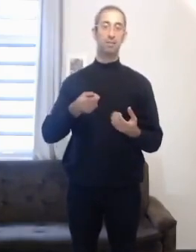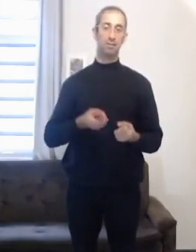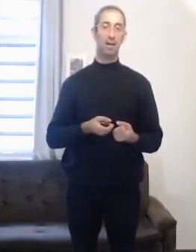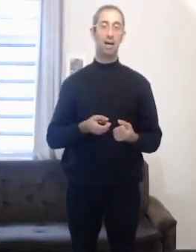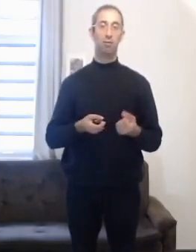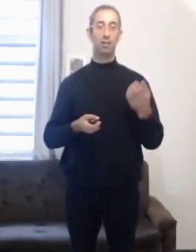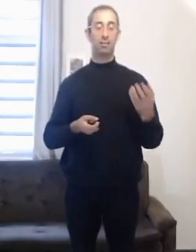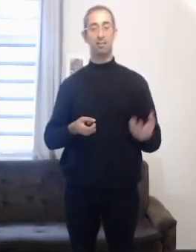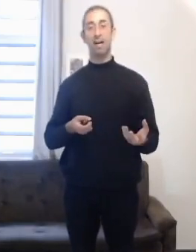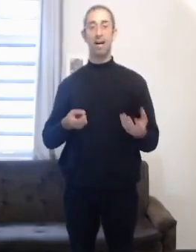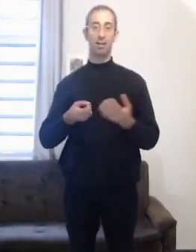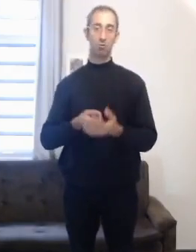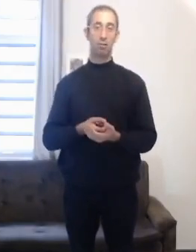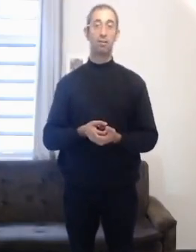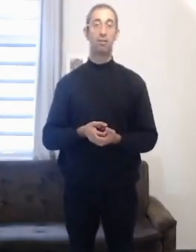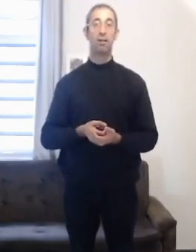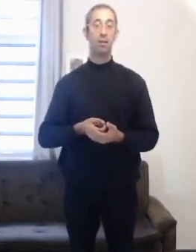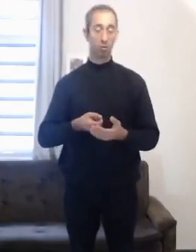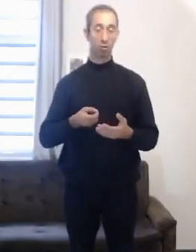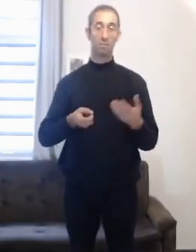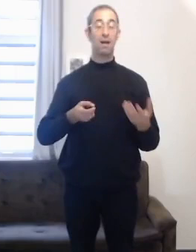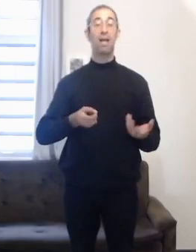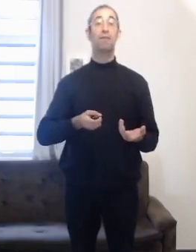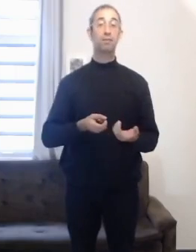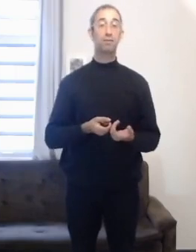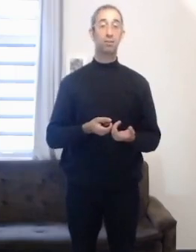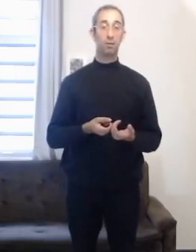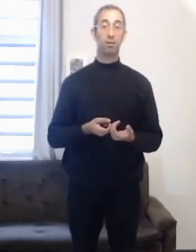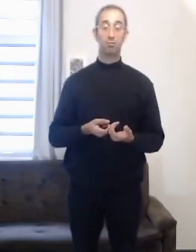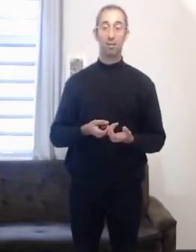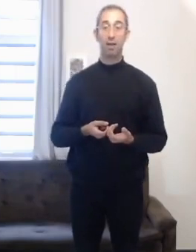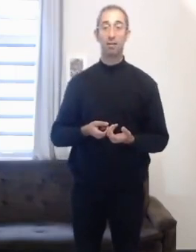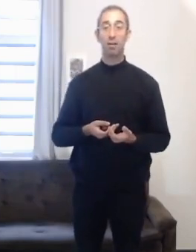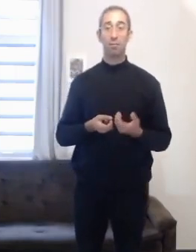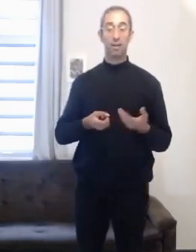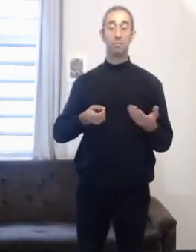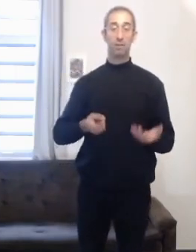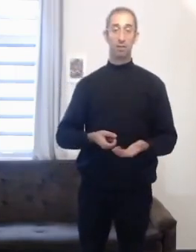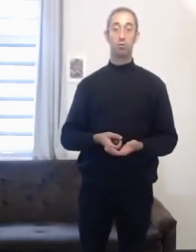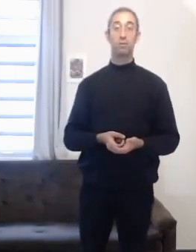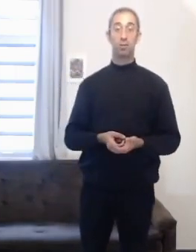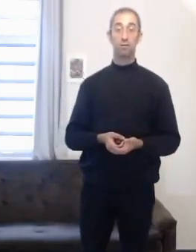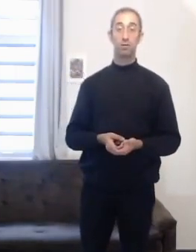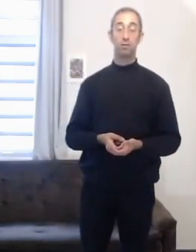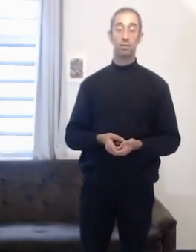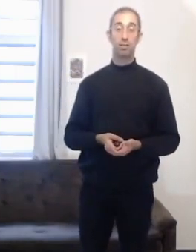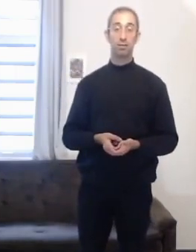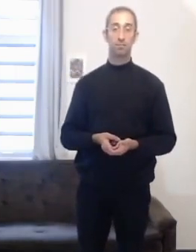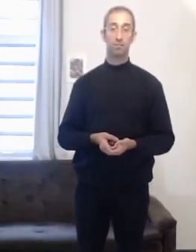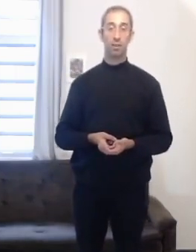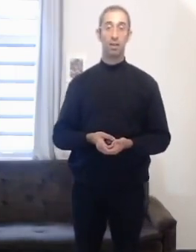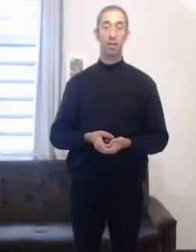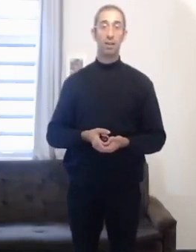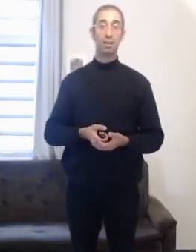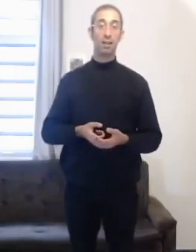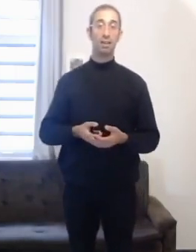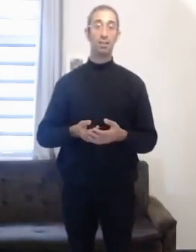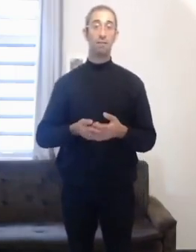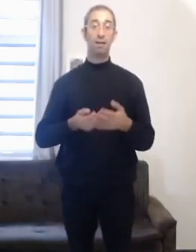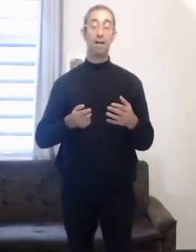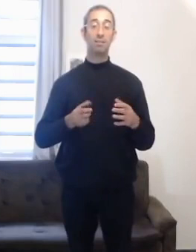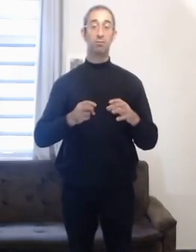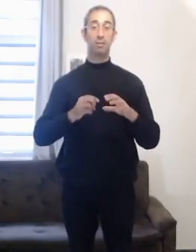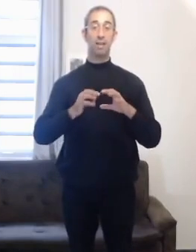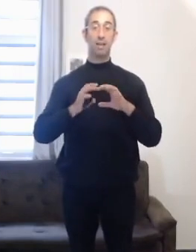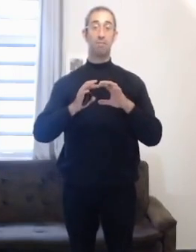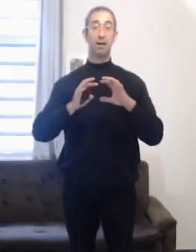coordenar, esquematizar, organizar, reunir, todas as palavras que vocês podem usar para expressar os objetivos de vocês. E tem a